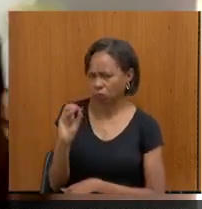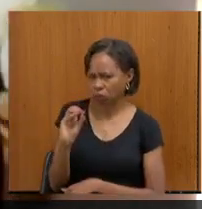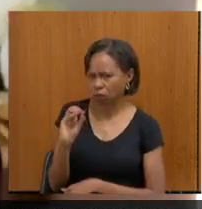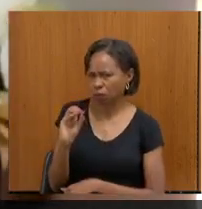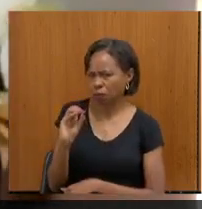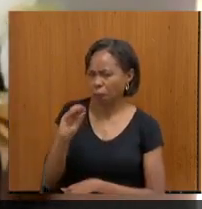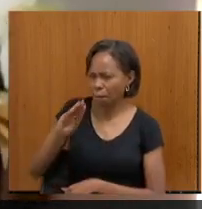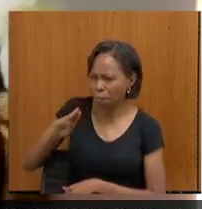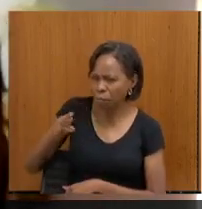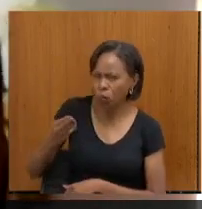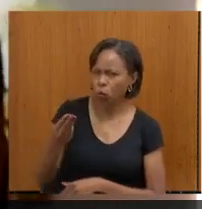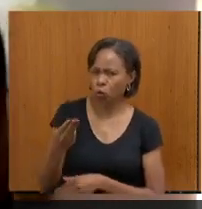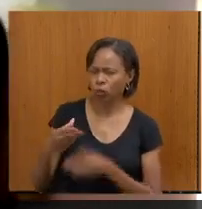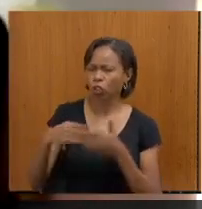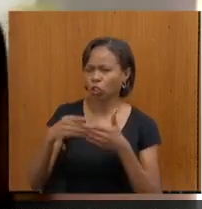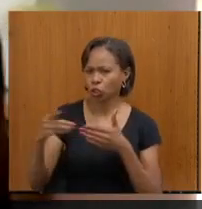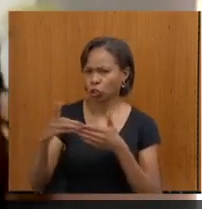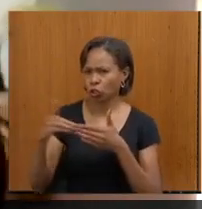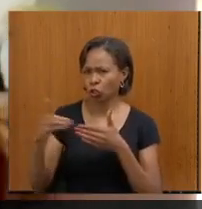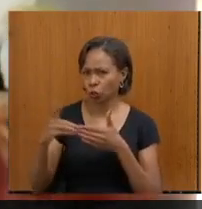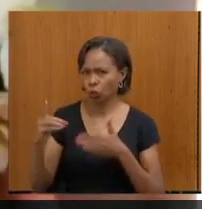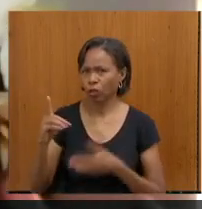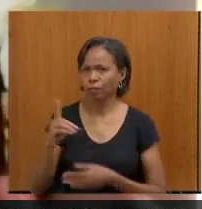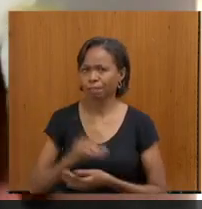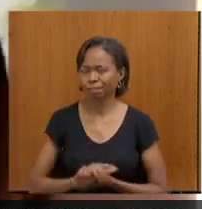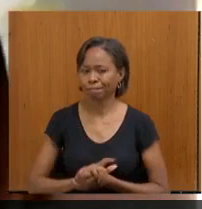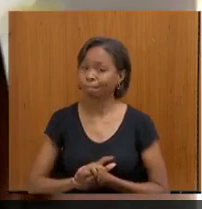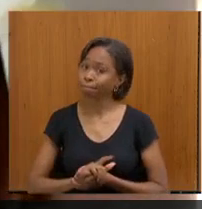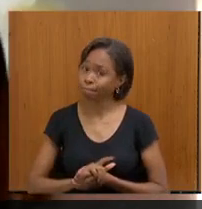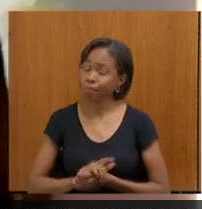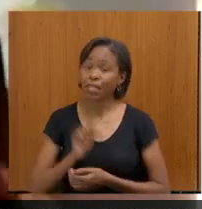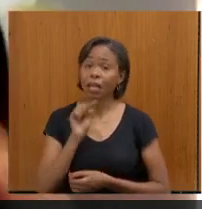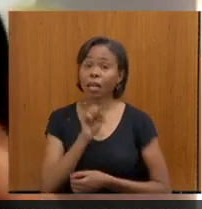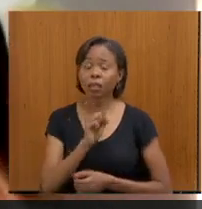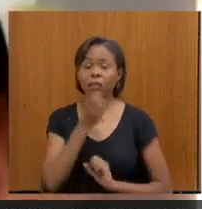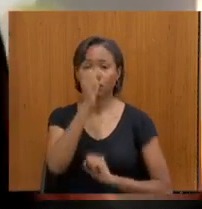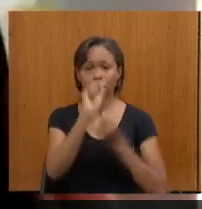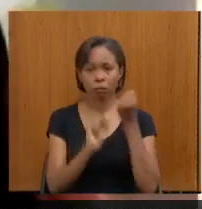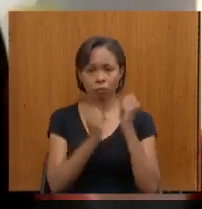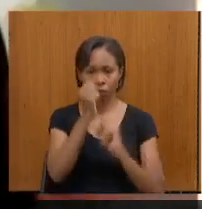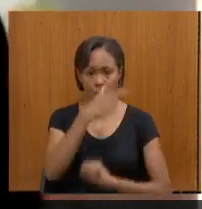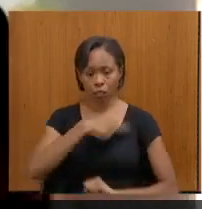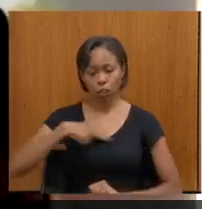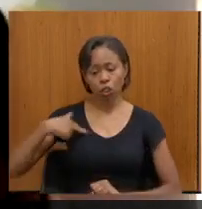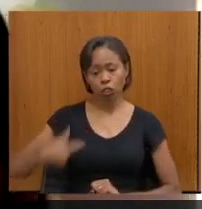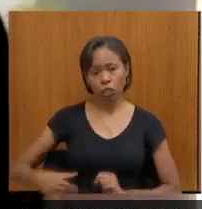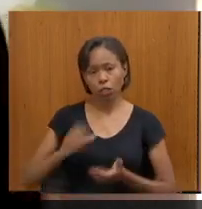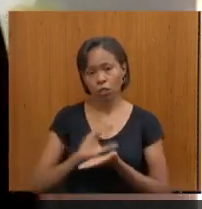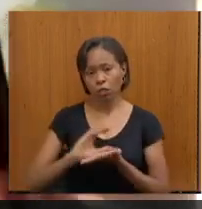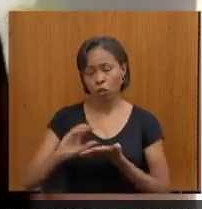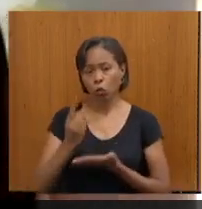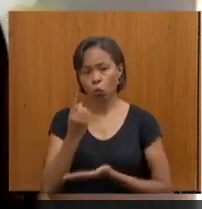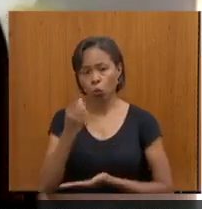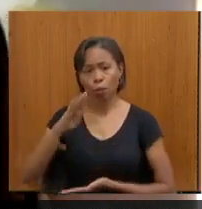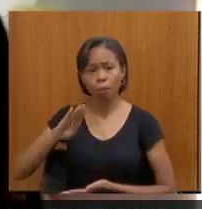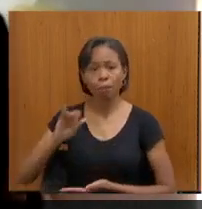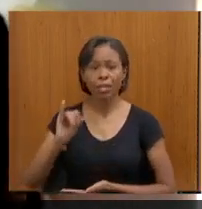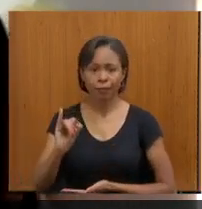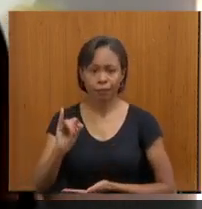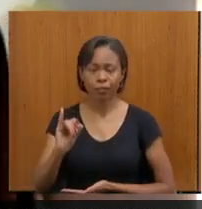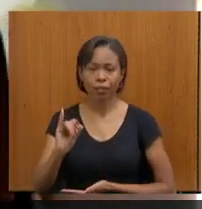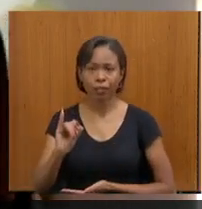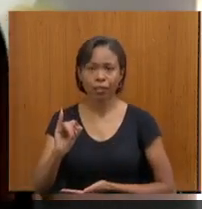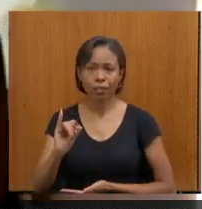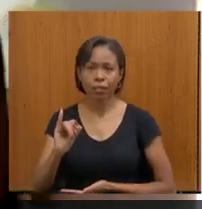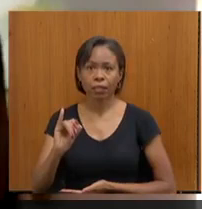dólar bom então essa empresa chinesa e a investir cerca de um bilhão em trilhões de